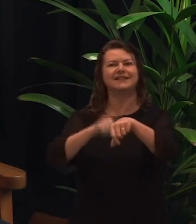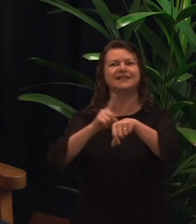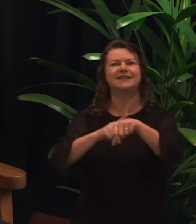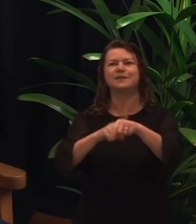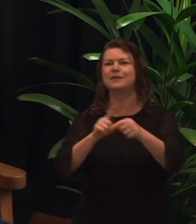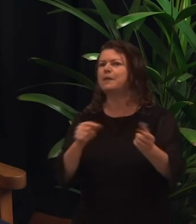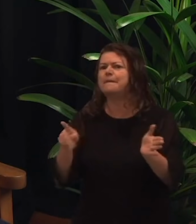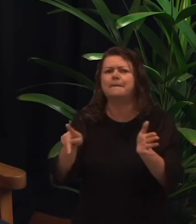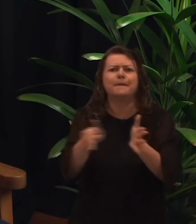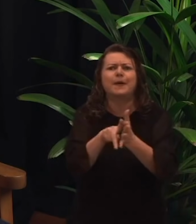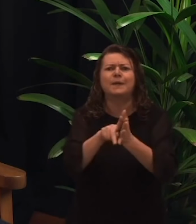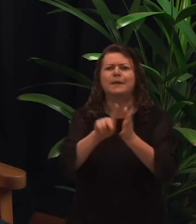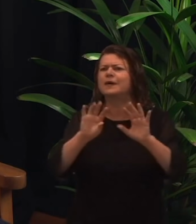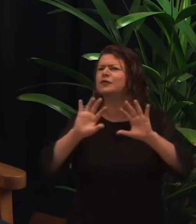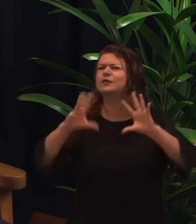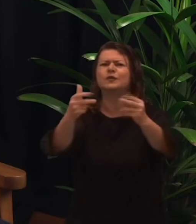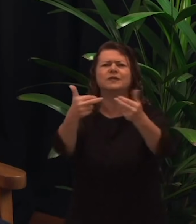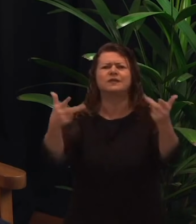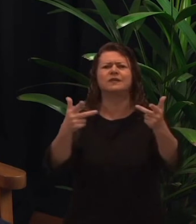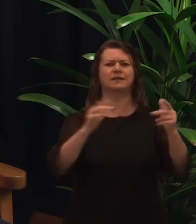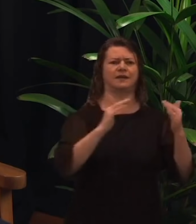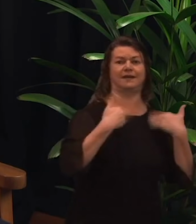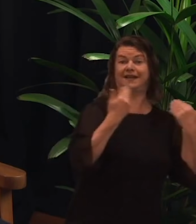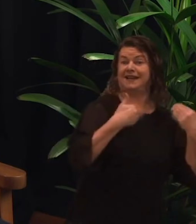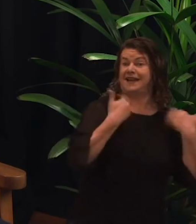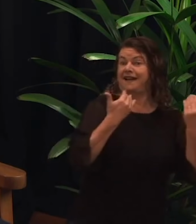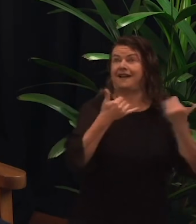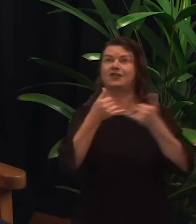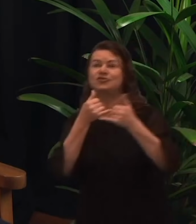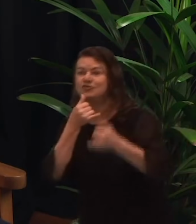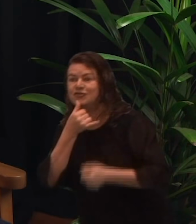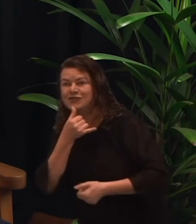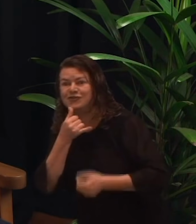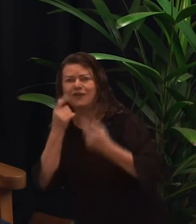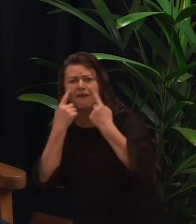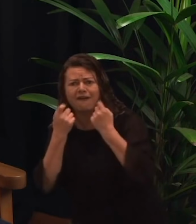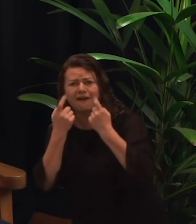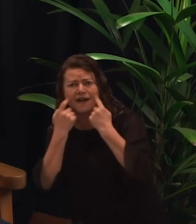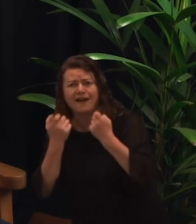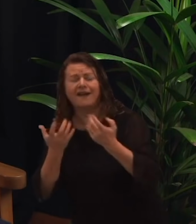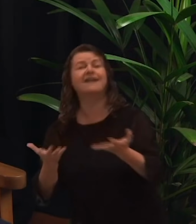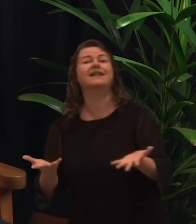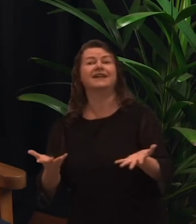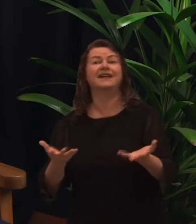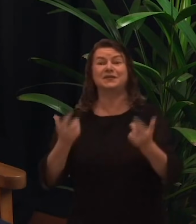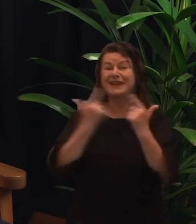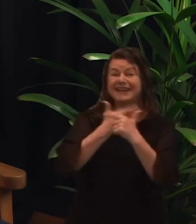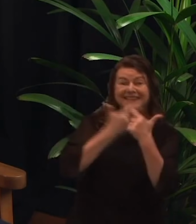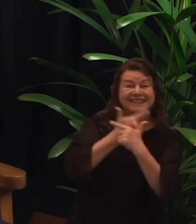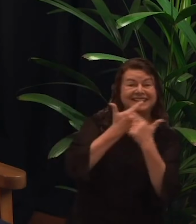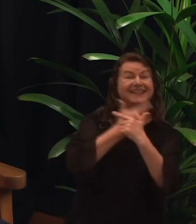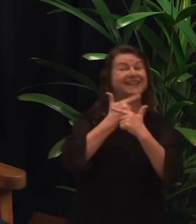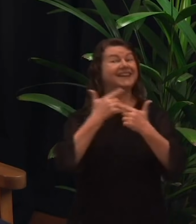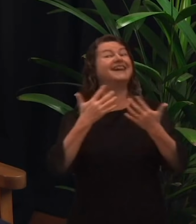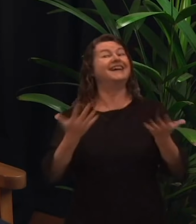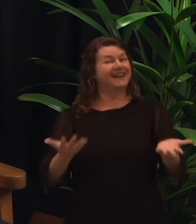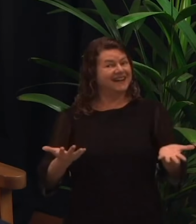tempo determinado para que todas as coisas aconteçam debaixo do céu. Há tempo para se alegrar, há tempo para chorar, há tempo para